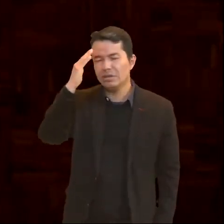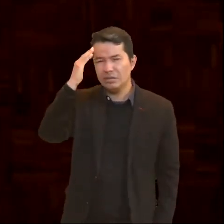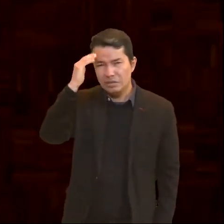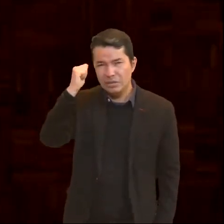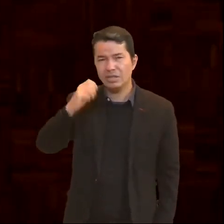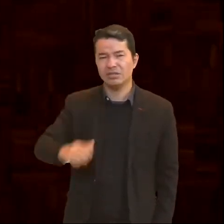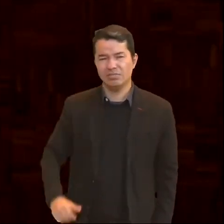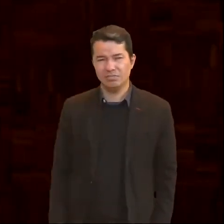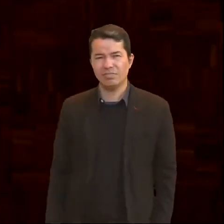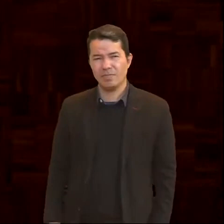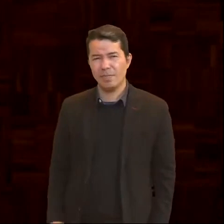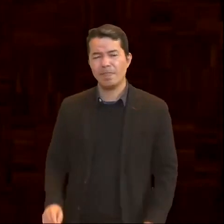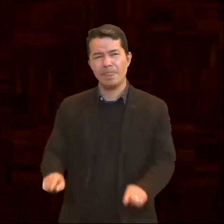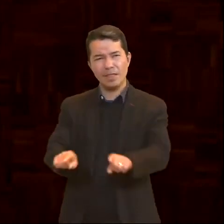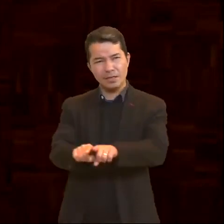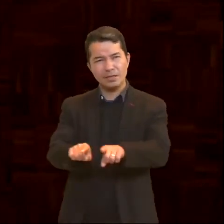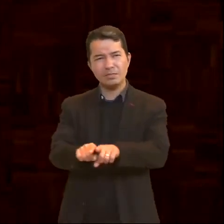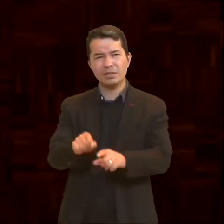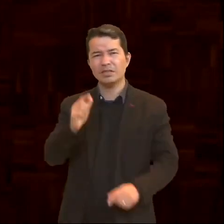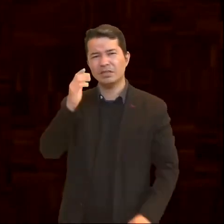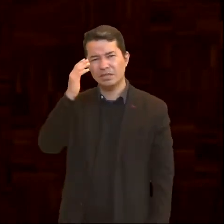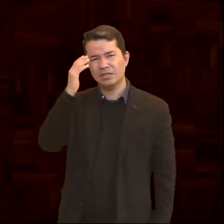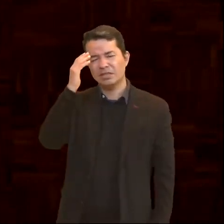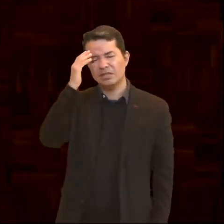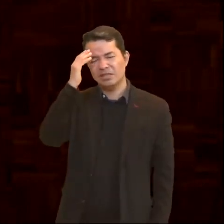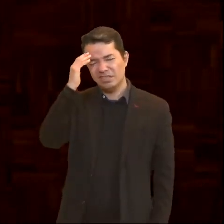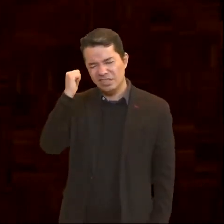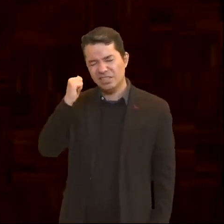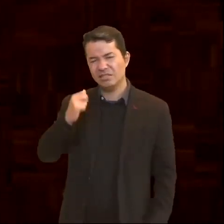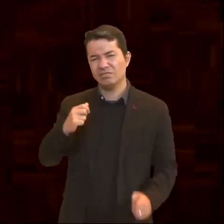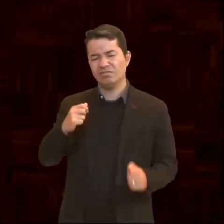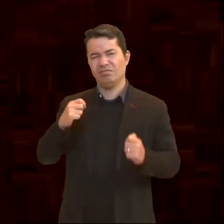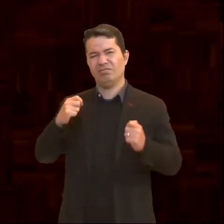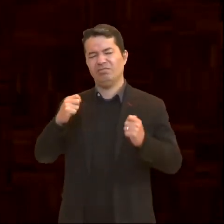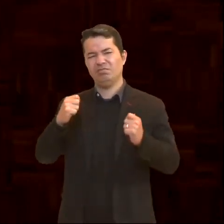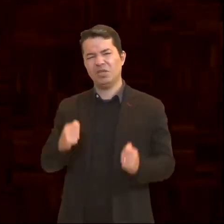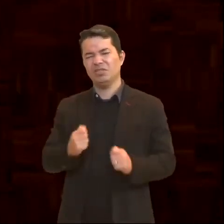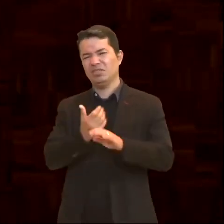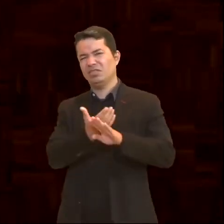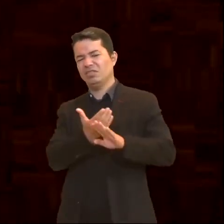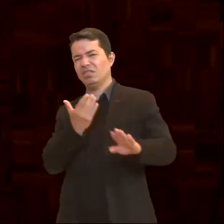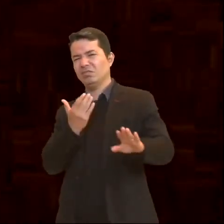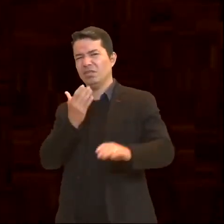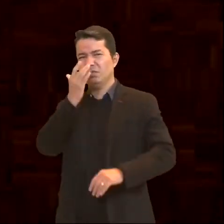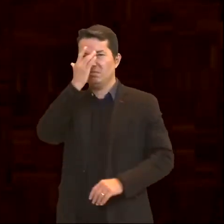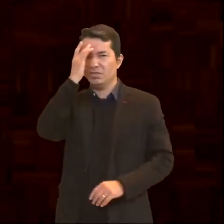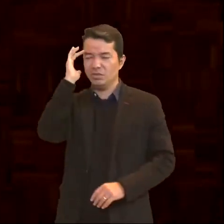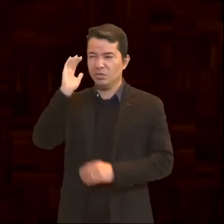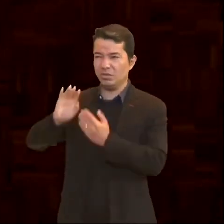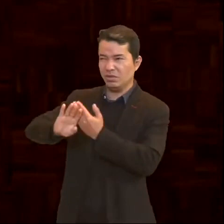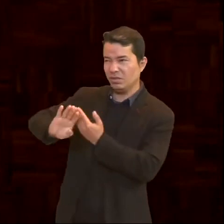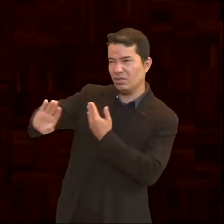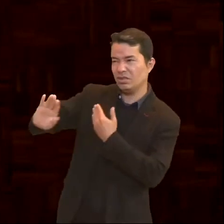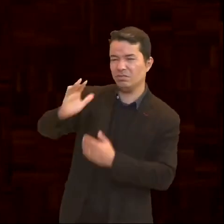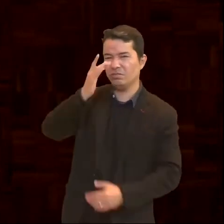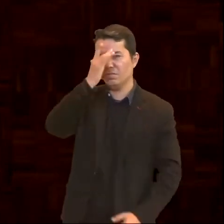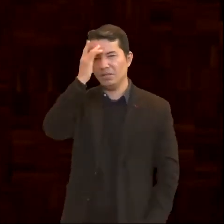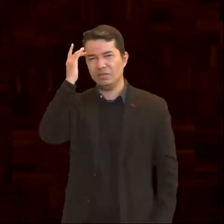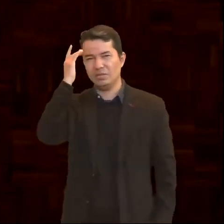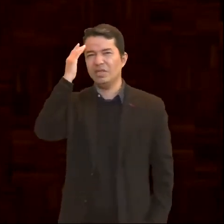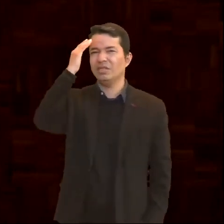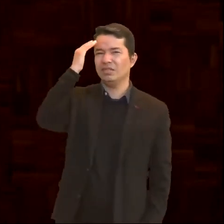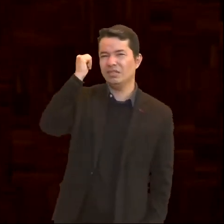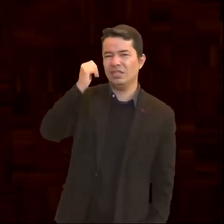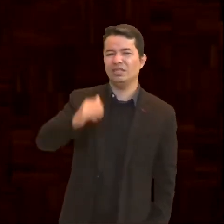Eu sei que eu vou ter que romper com pessoas. Eu vou ter que abrir mão de coisas que